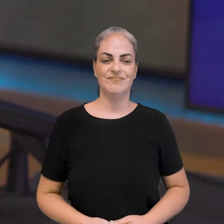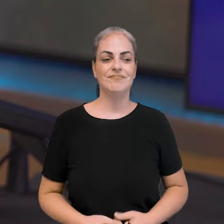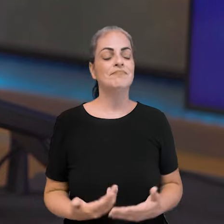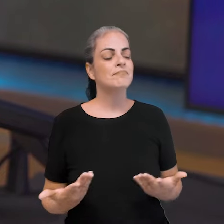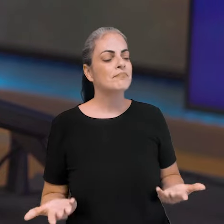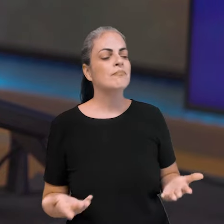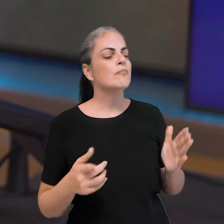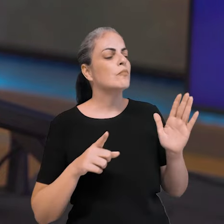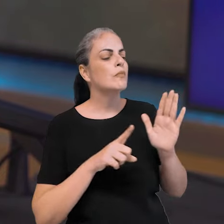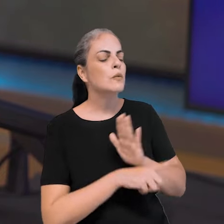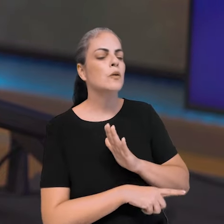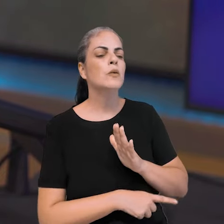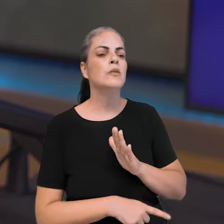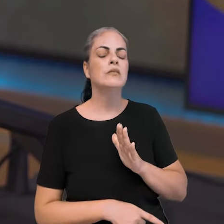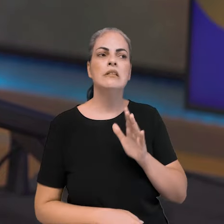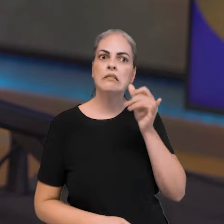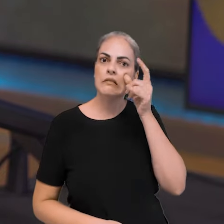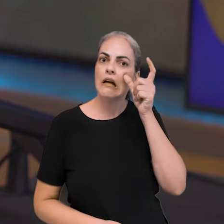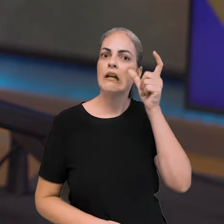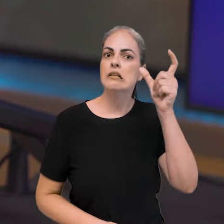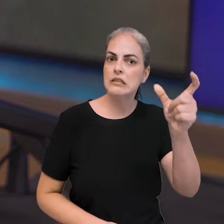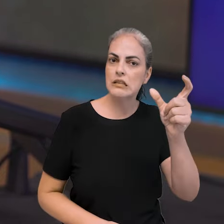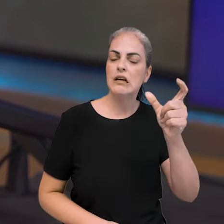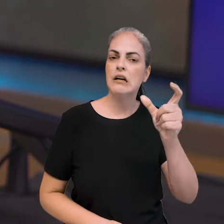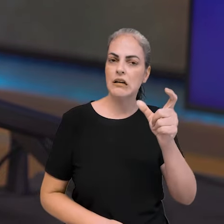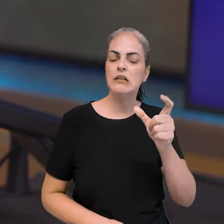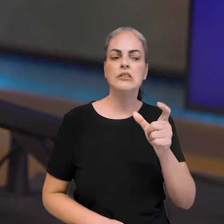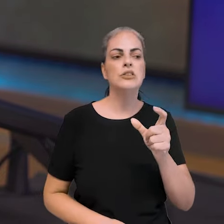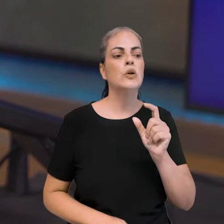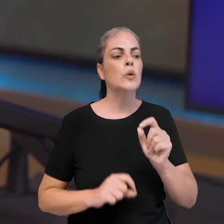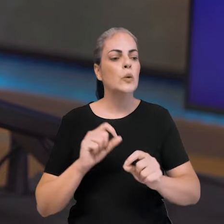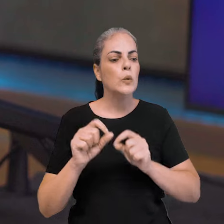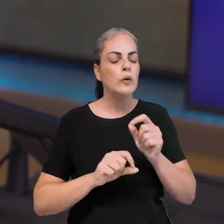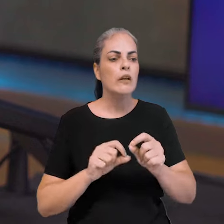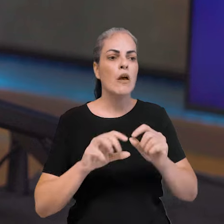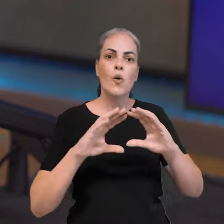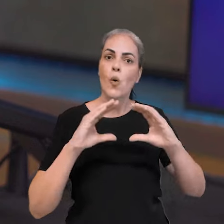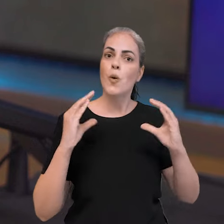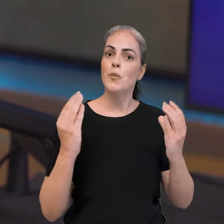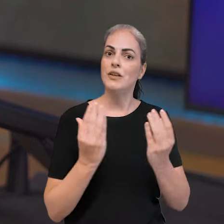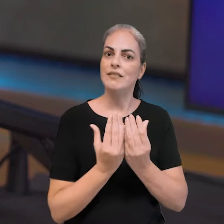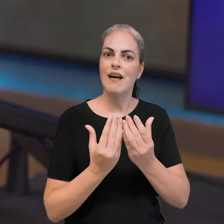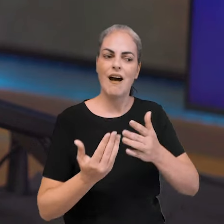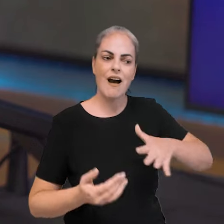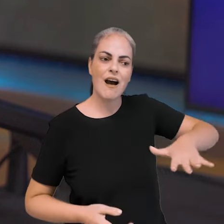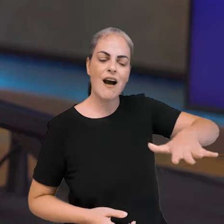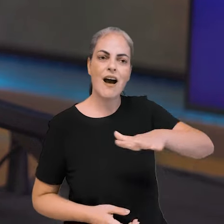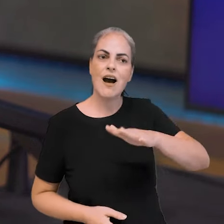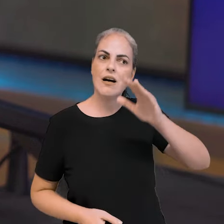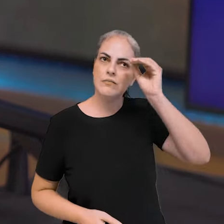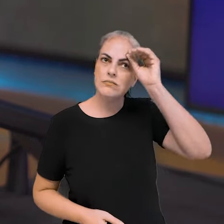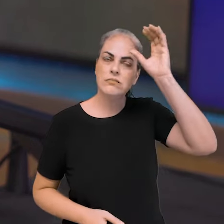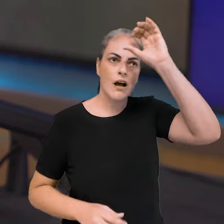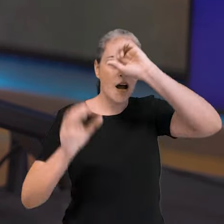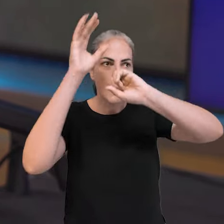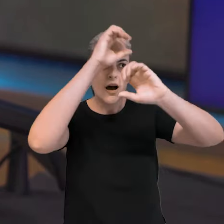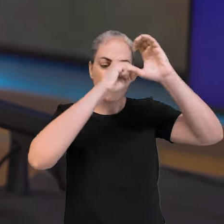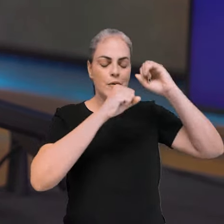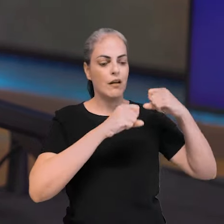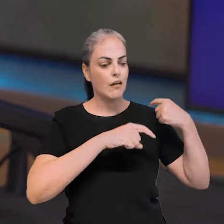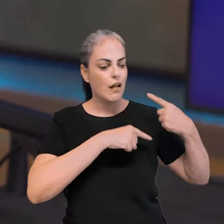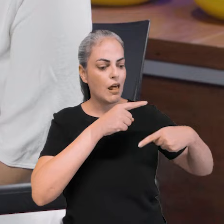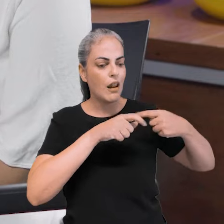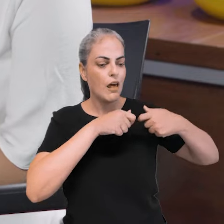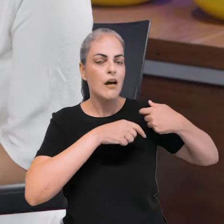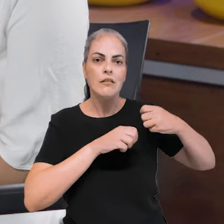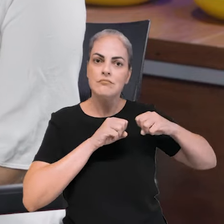dos aspectos mais interessantes da agroecologia é a construção de comunidades e a preservação de saberes. Por que que elas são tão